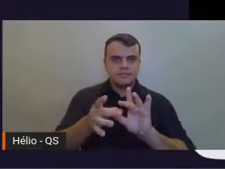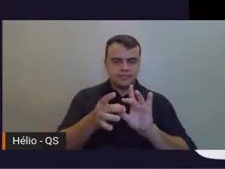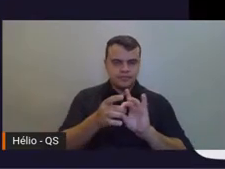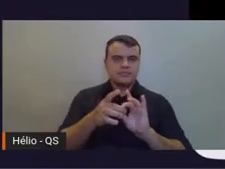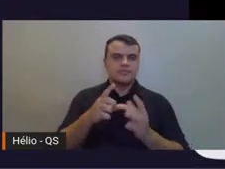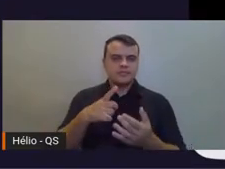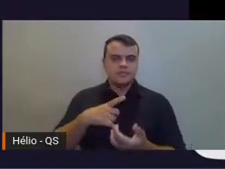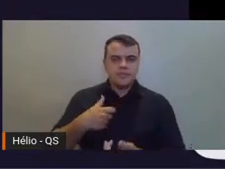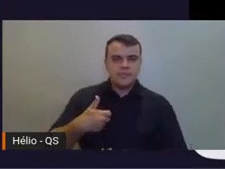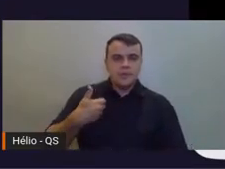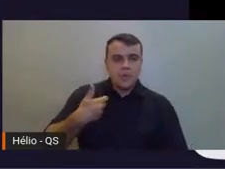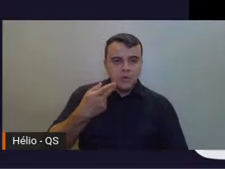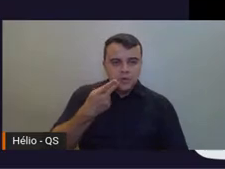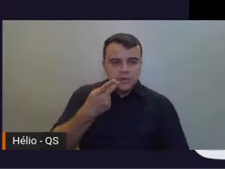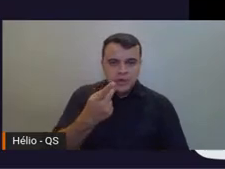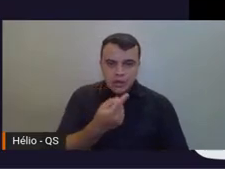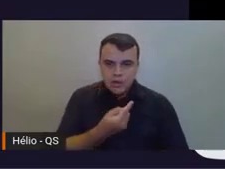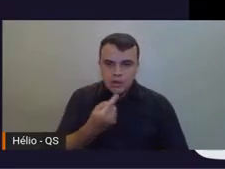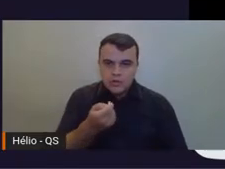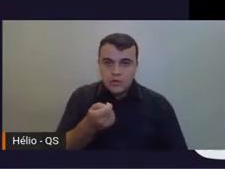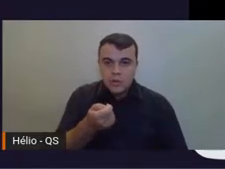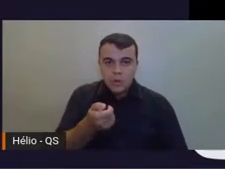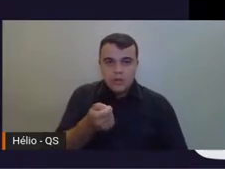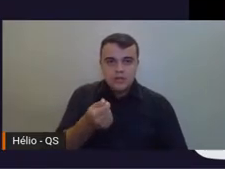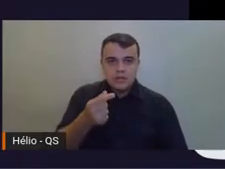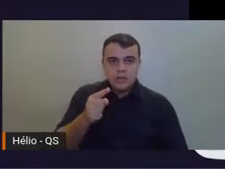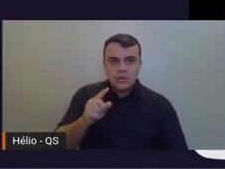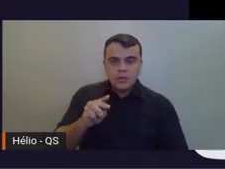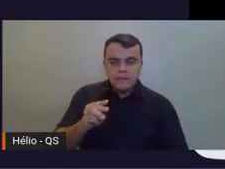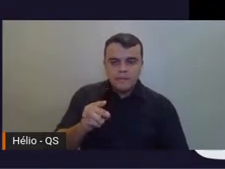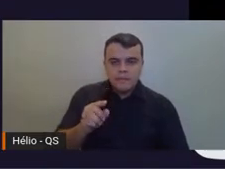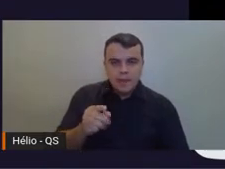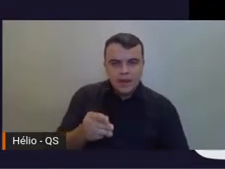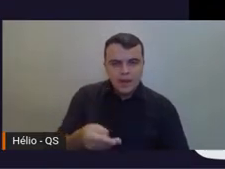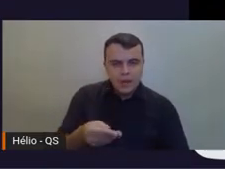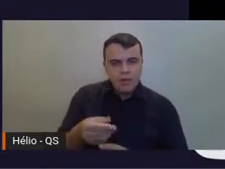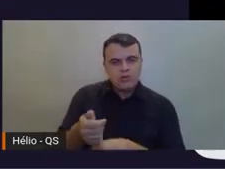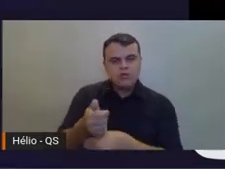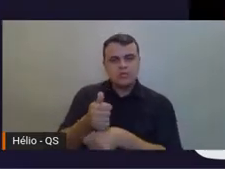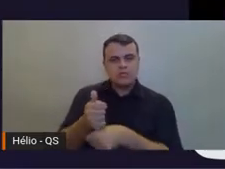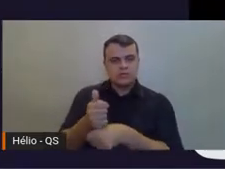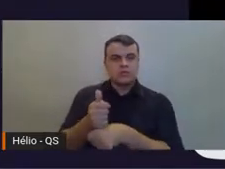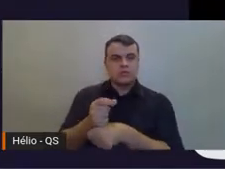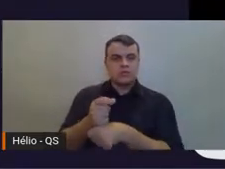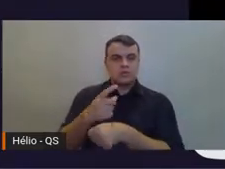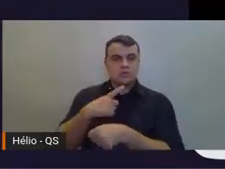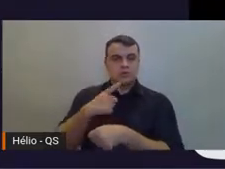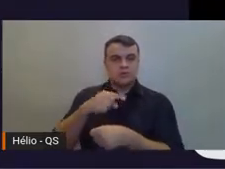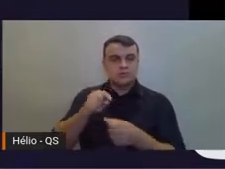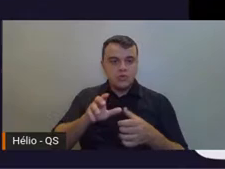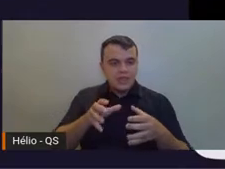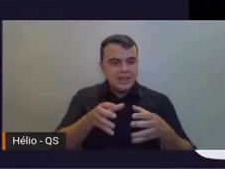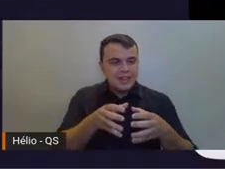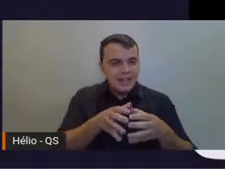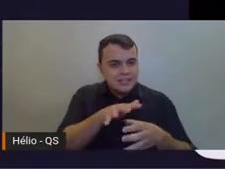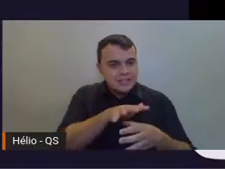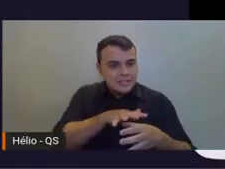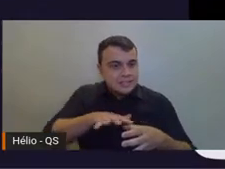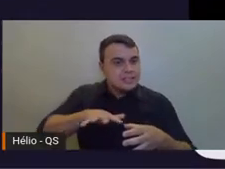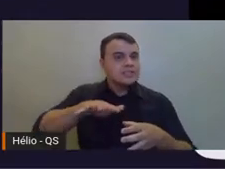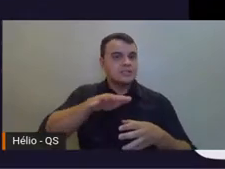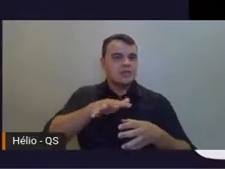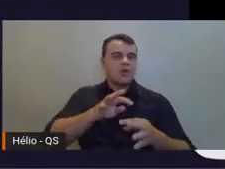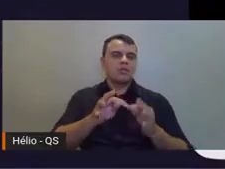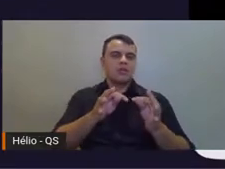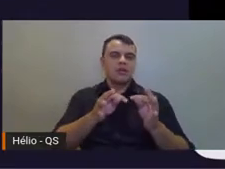termos orgulho de dizer somos quase um milhão de talentos somos uma nação técnica Deu para perceber que a gente não